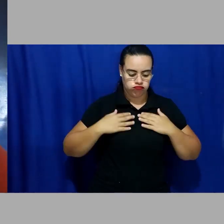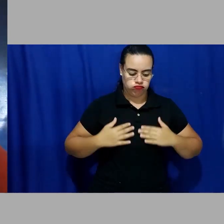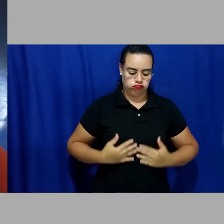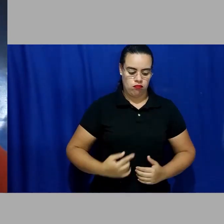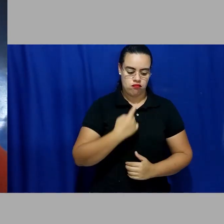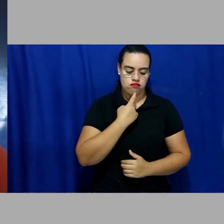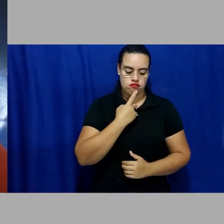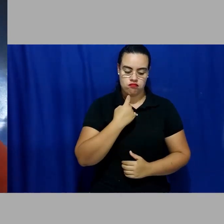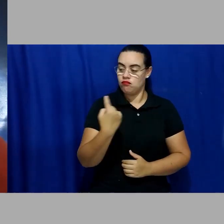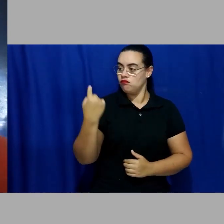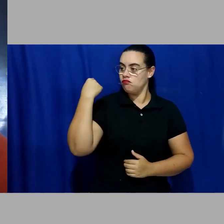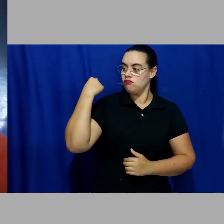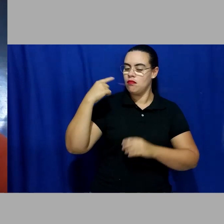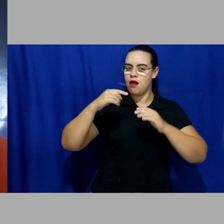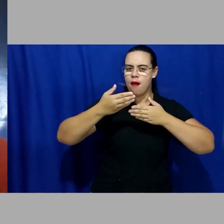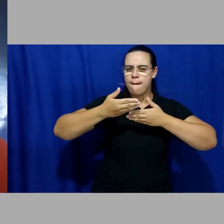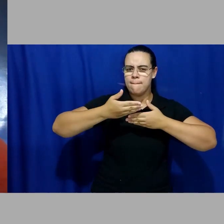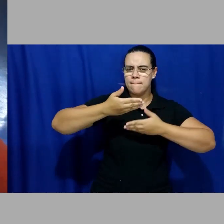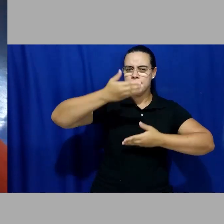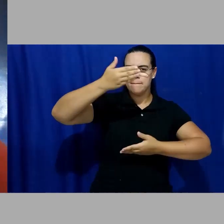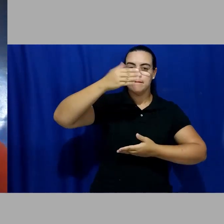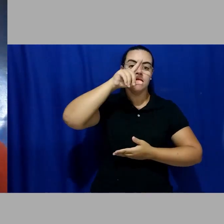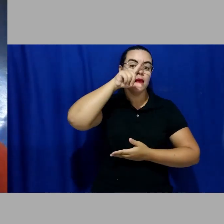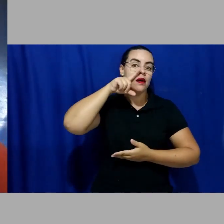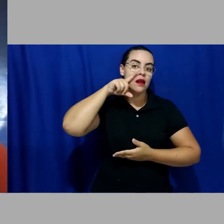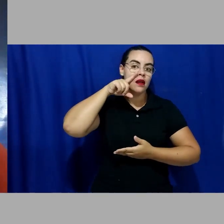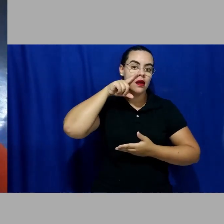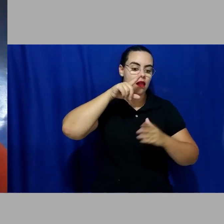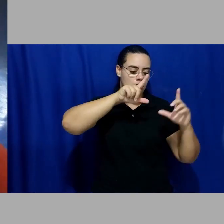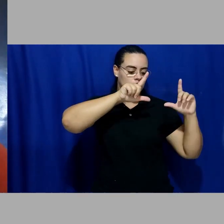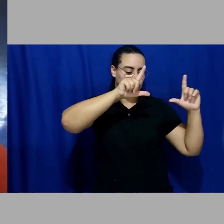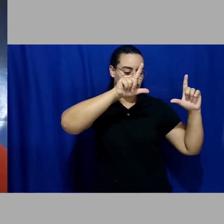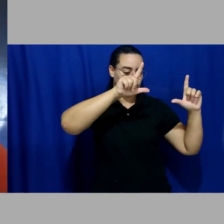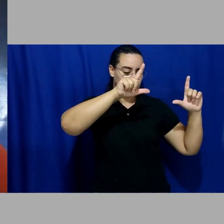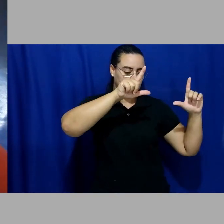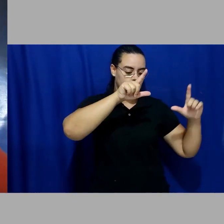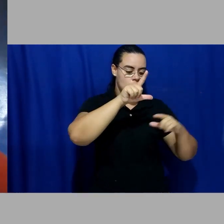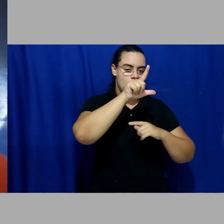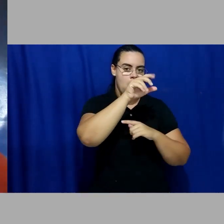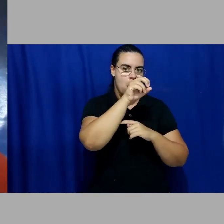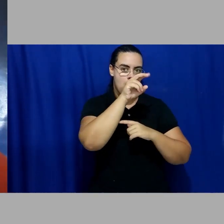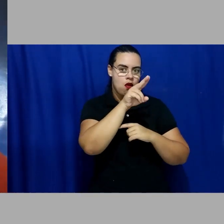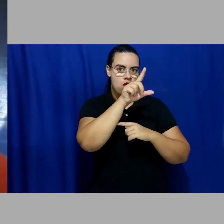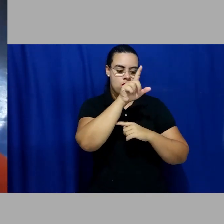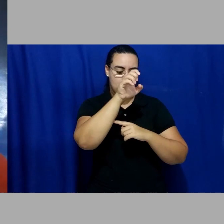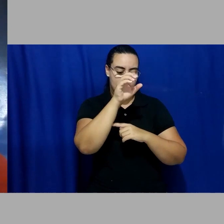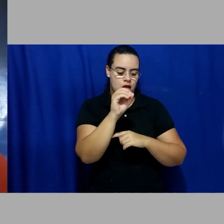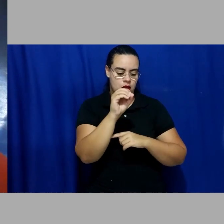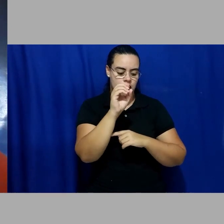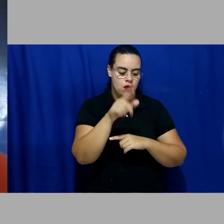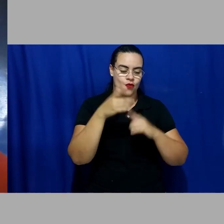cabelo raspado, visto uma camiseta vermelha. Atrás de mim tem uma parede amarela com um cartaz do